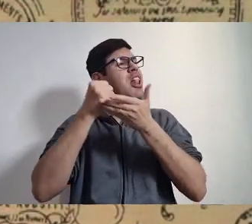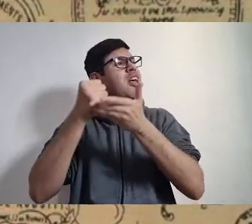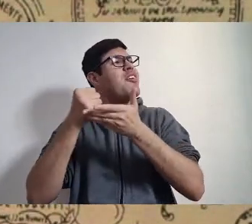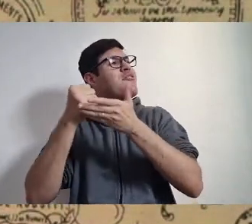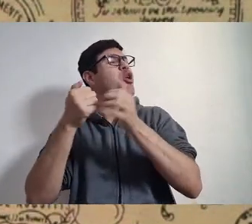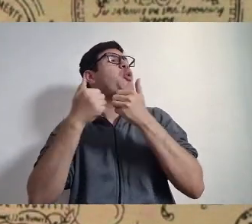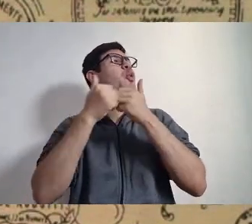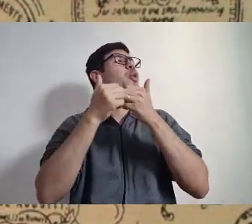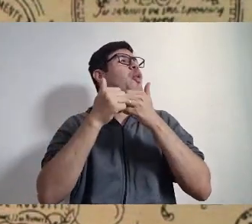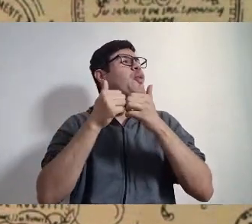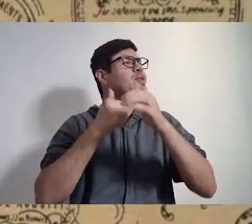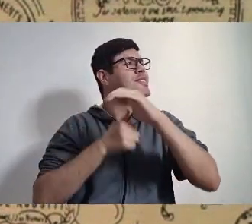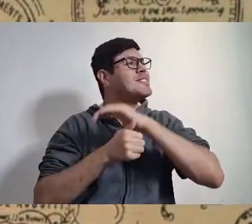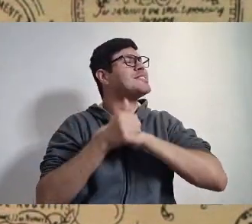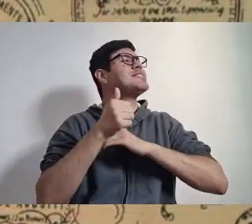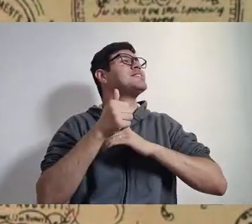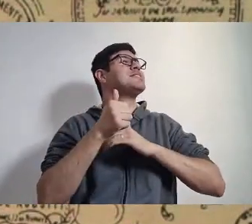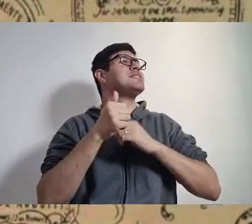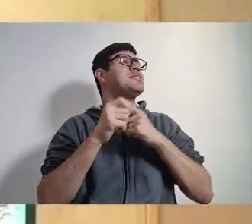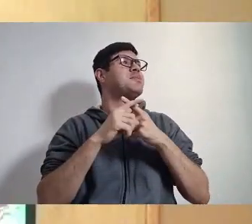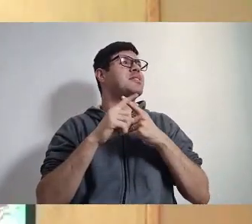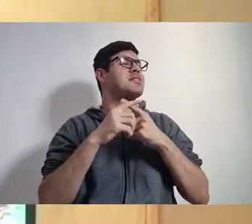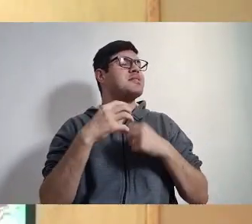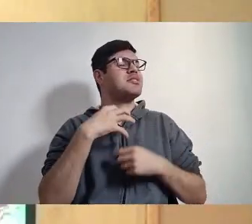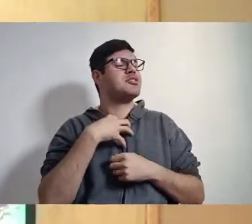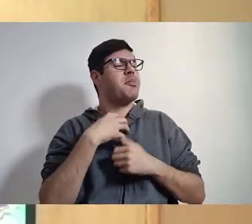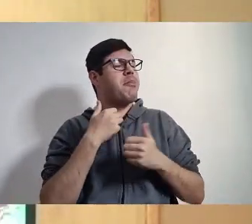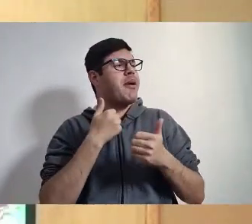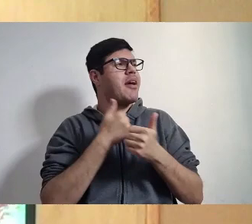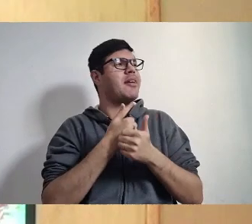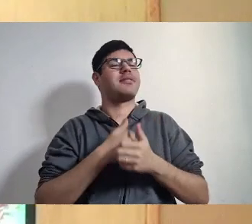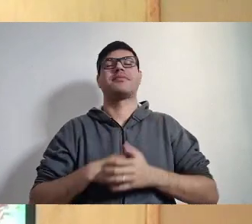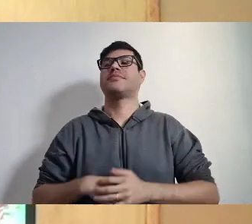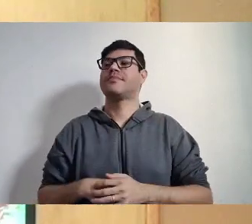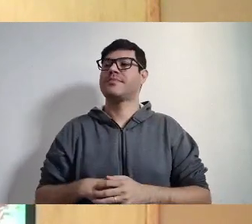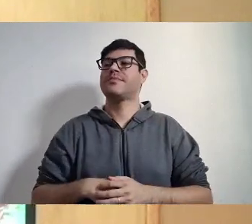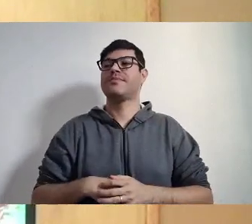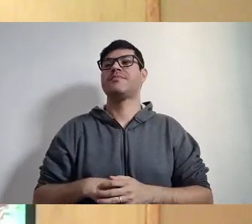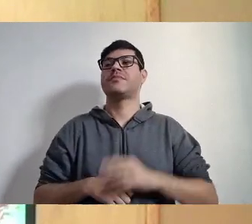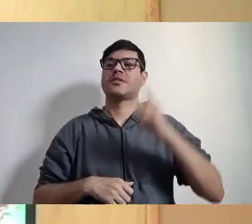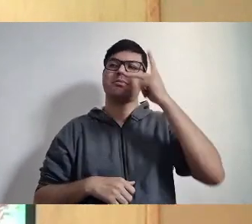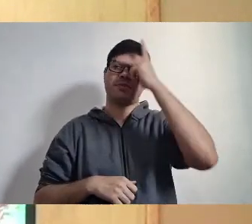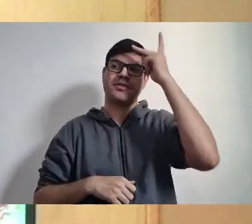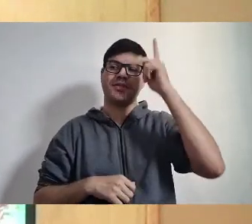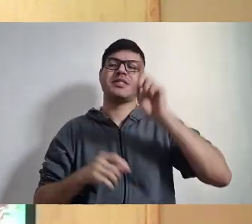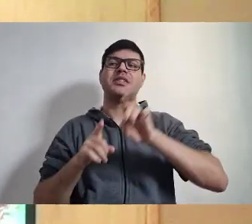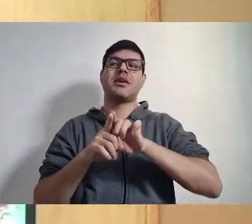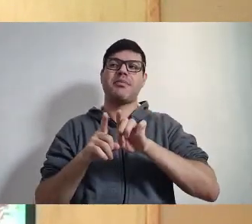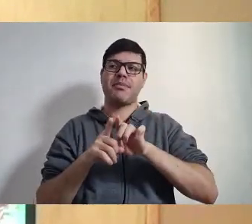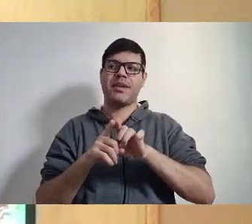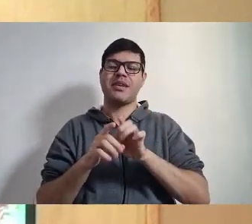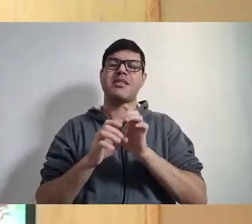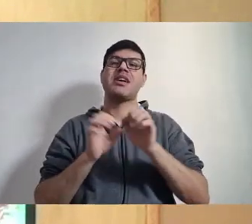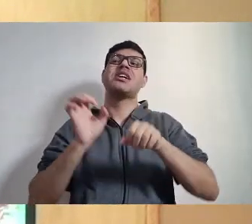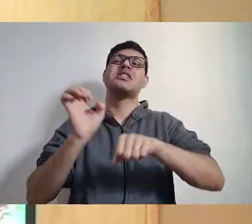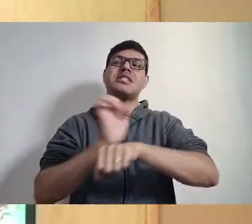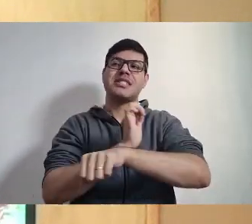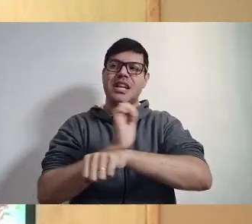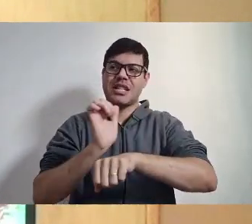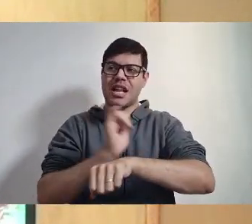que trabalho bom, viu? A gente tem que sentir de perto. Eu acho que o prefeito tem feito também, andado. Tem. Ele está com uma estratégia agora,